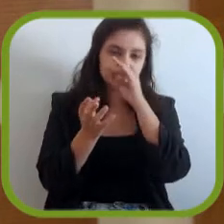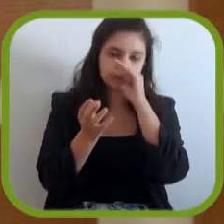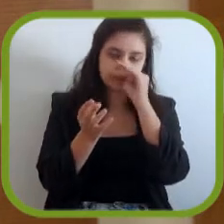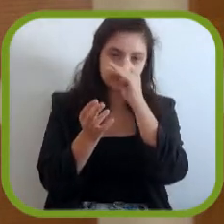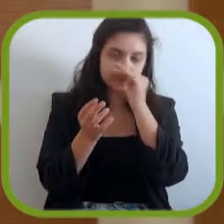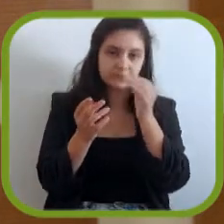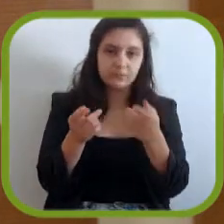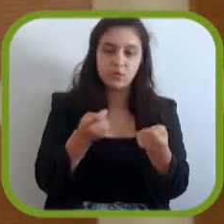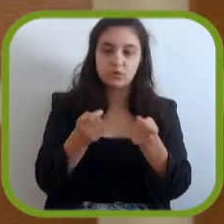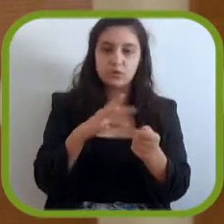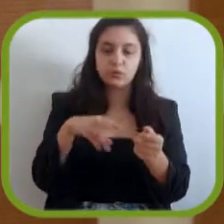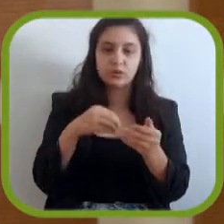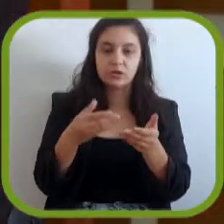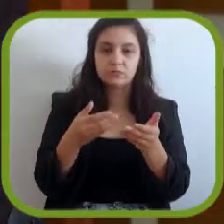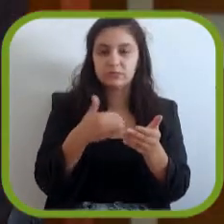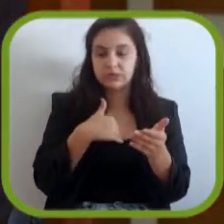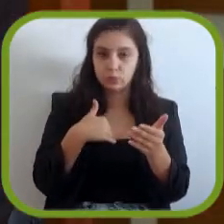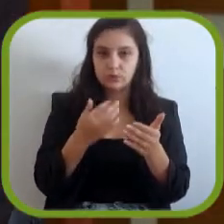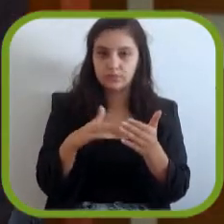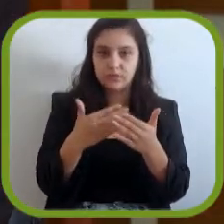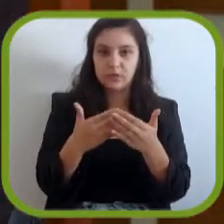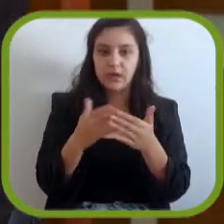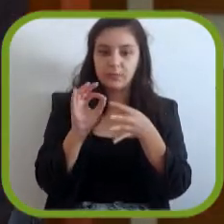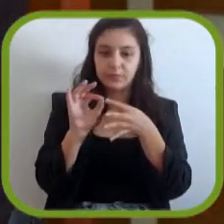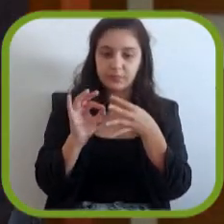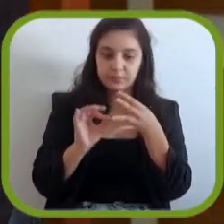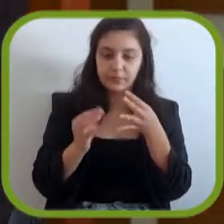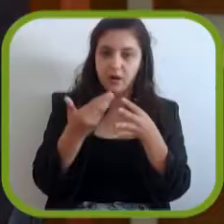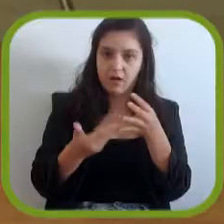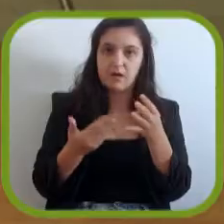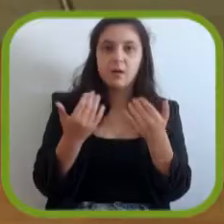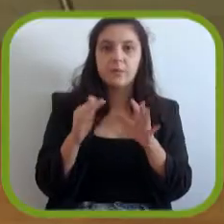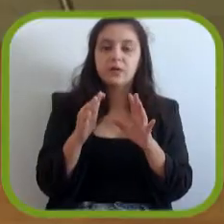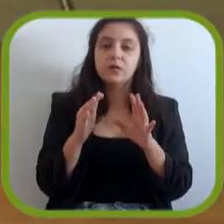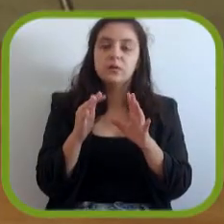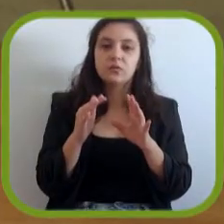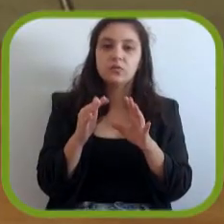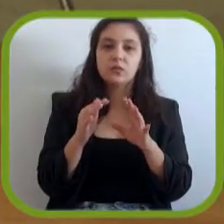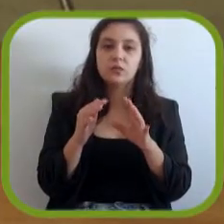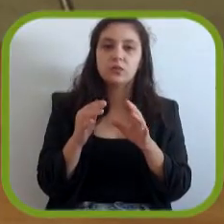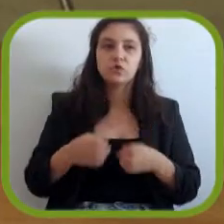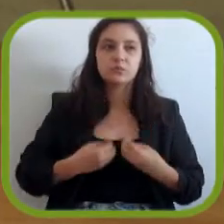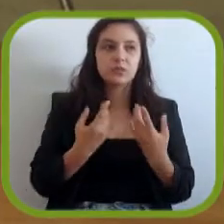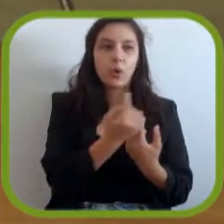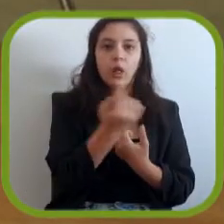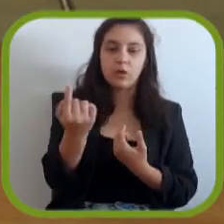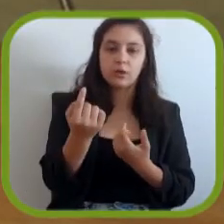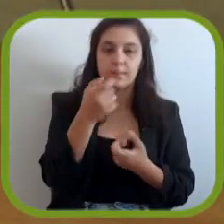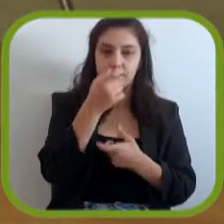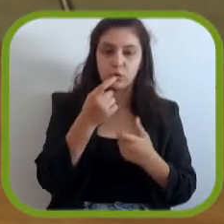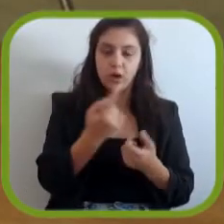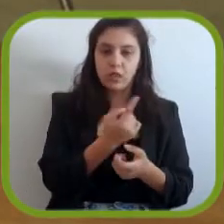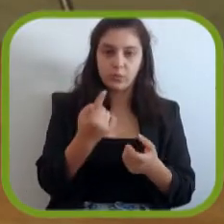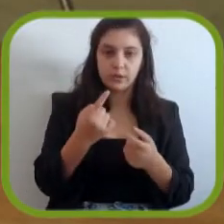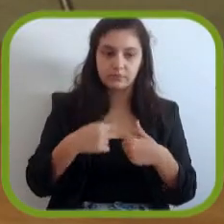é? Como está descrita pela Organização Mundial de Saúde, tem essas características, mas depois tem uma expressão individual. Cada pessoa